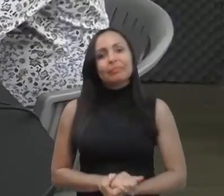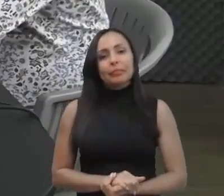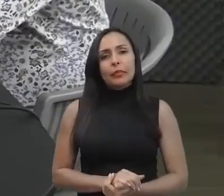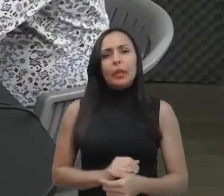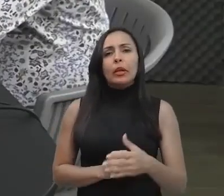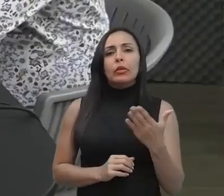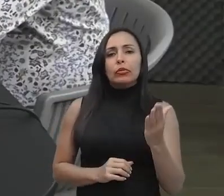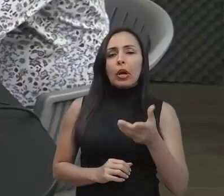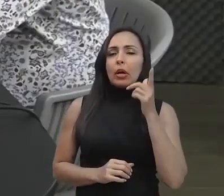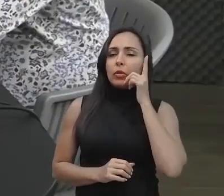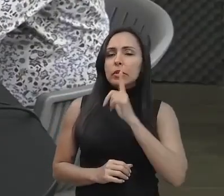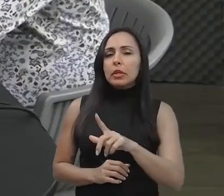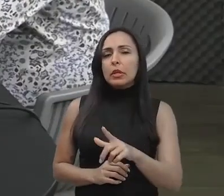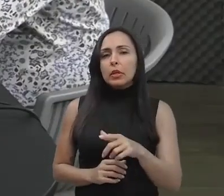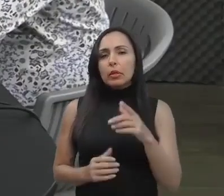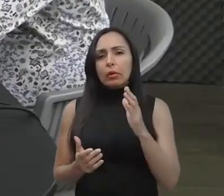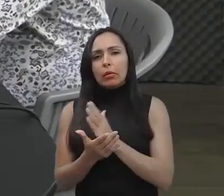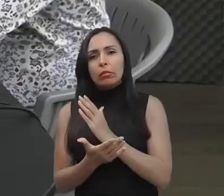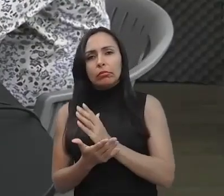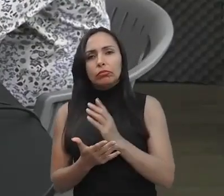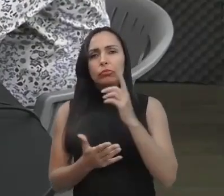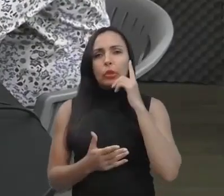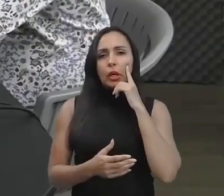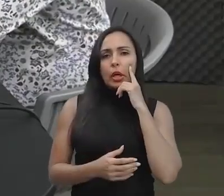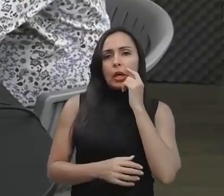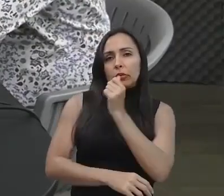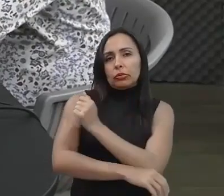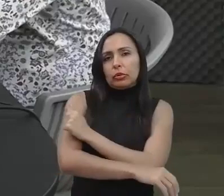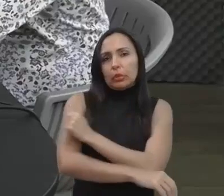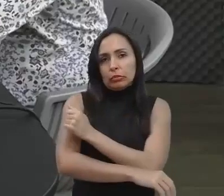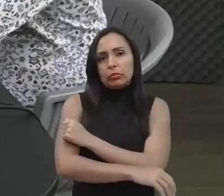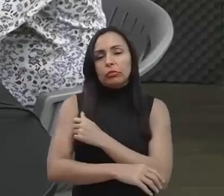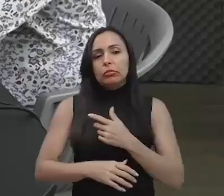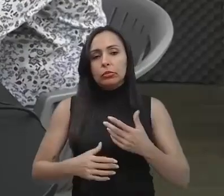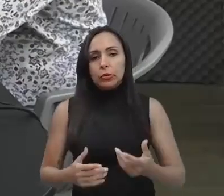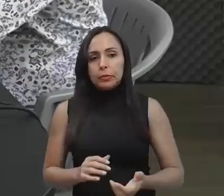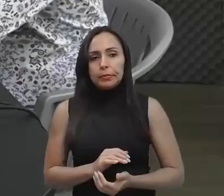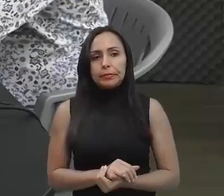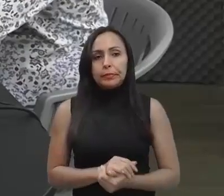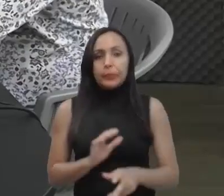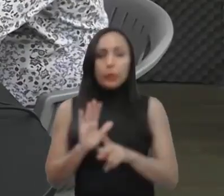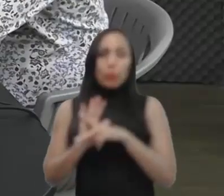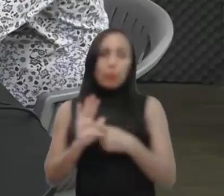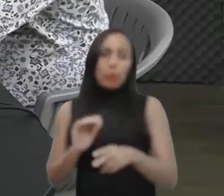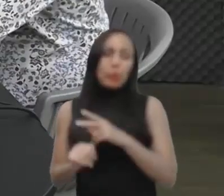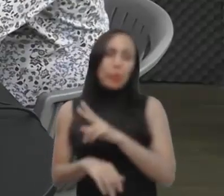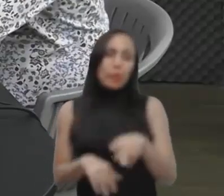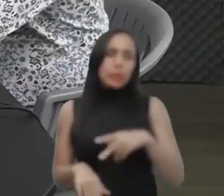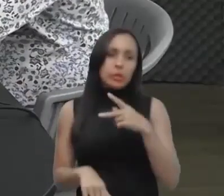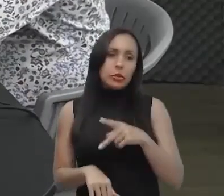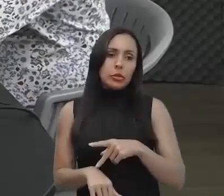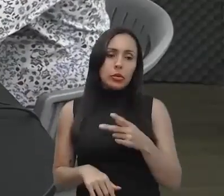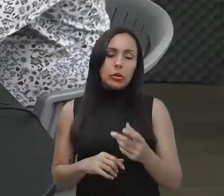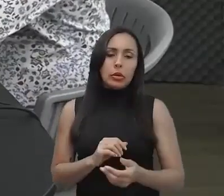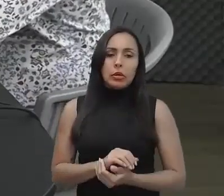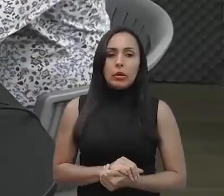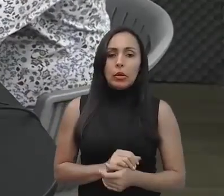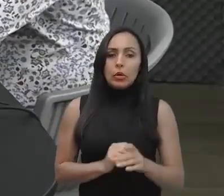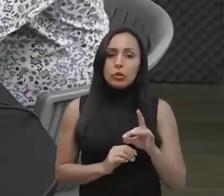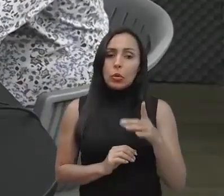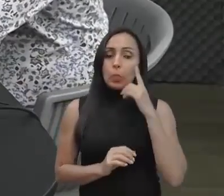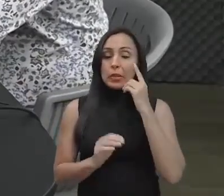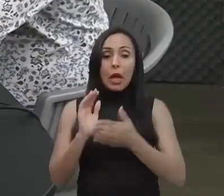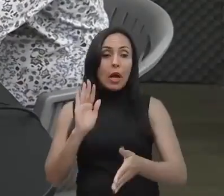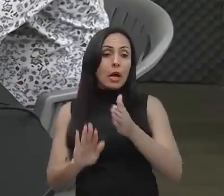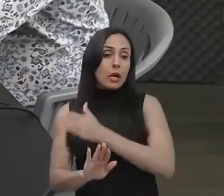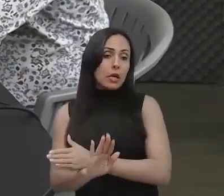acompanhar algum estudante ou alguma estudante eh no no próprio país assim ou ou ou tu só acompanha antes tu chegou